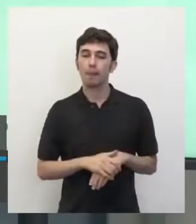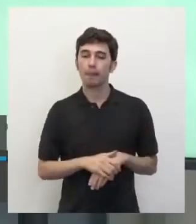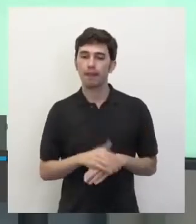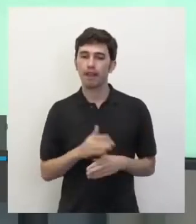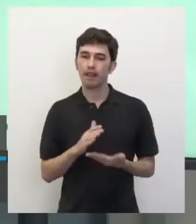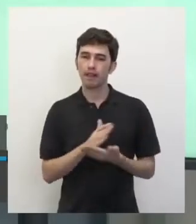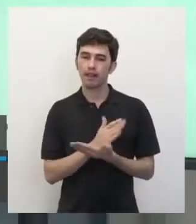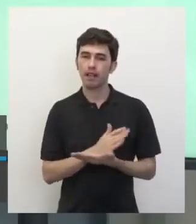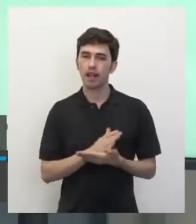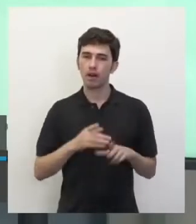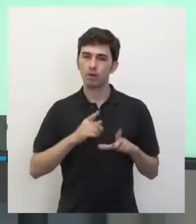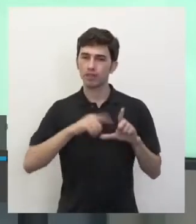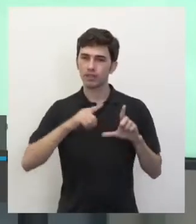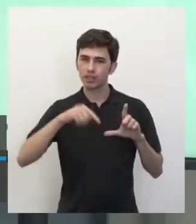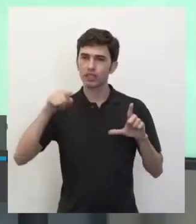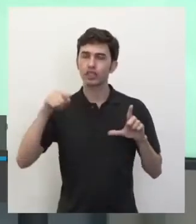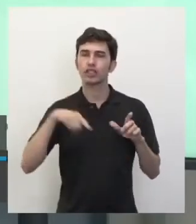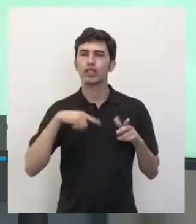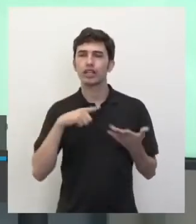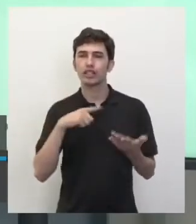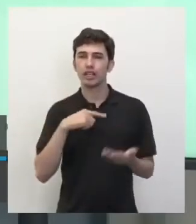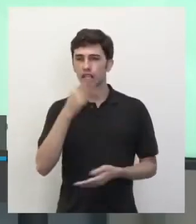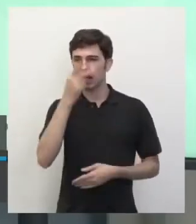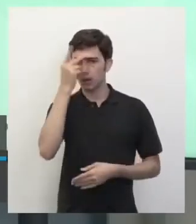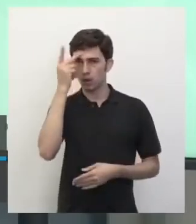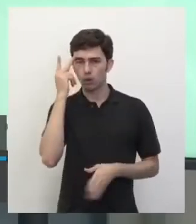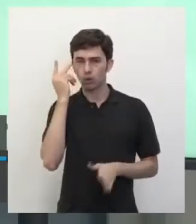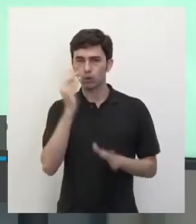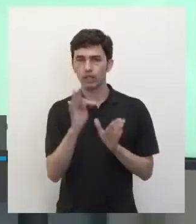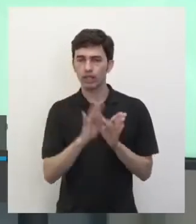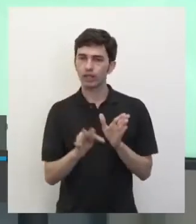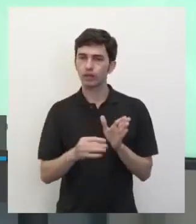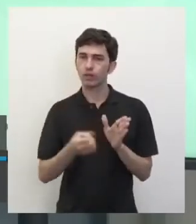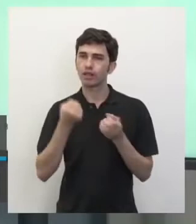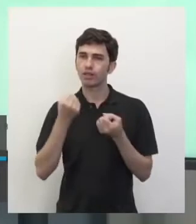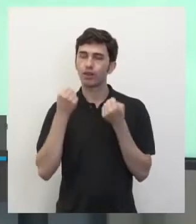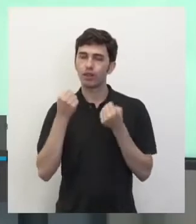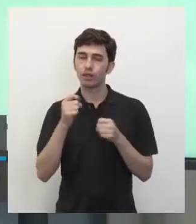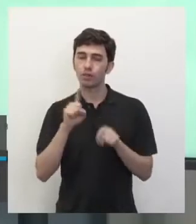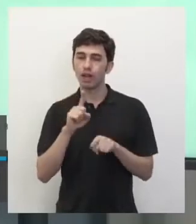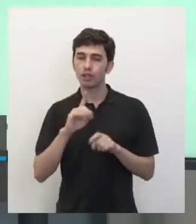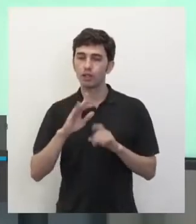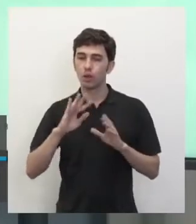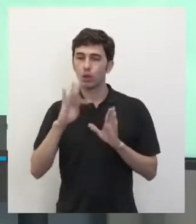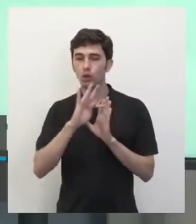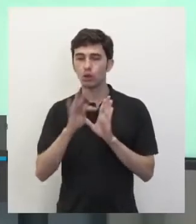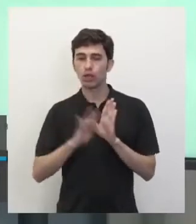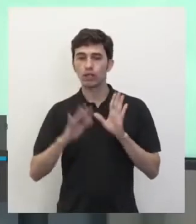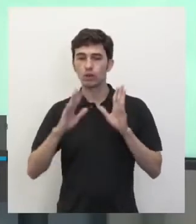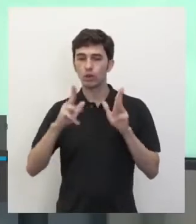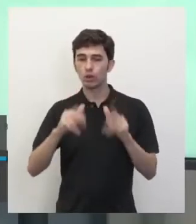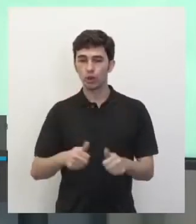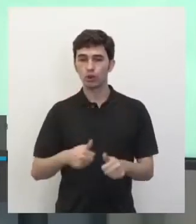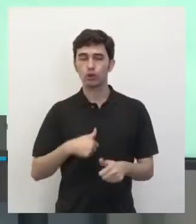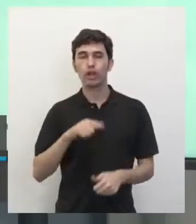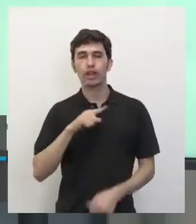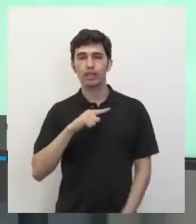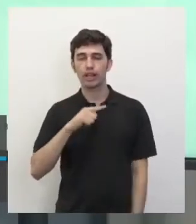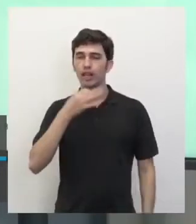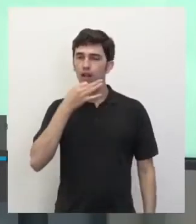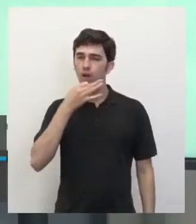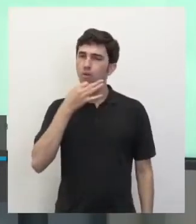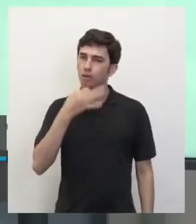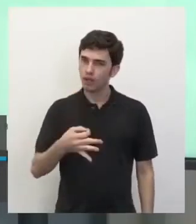porque dá autoridade, né? Tem um texto com maior embasamento, mas o texto todo, como falou, né, é um texto que está colocando opinião.